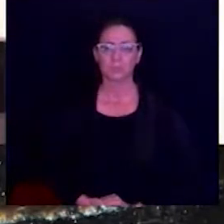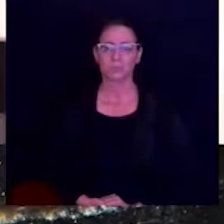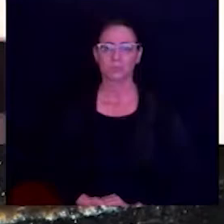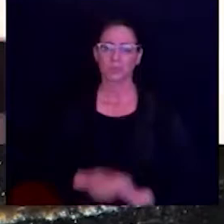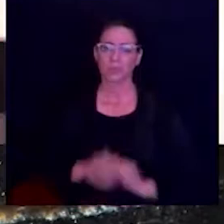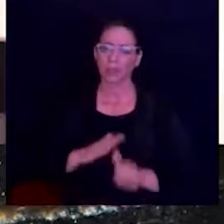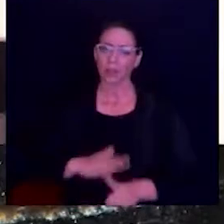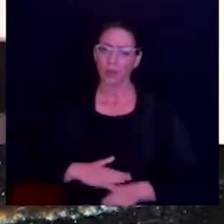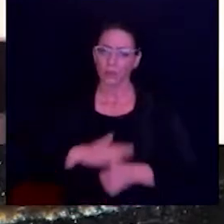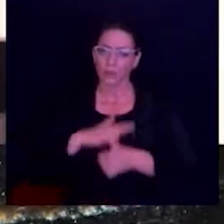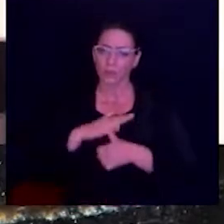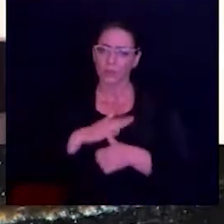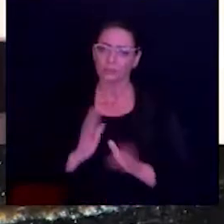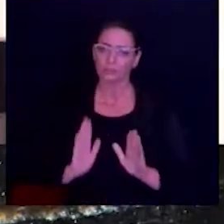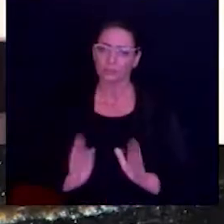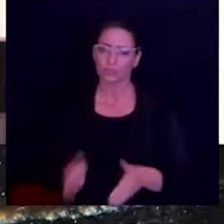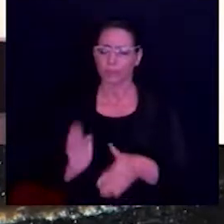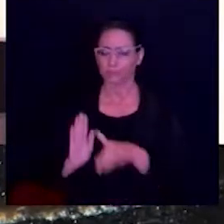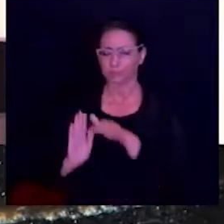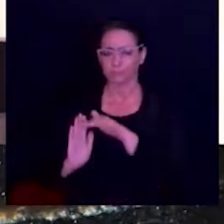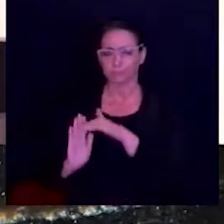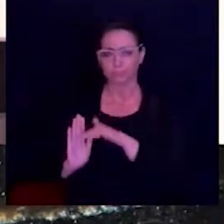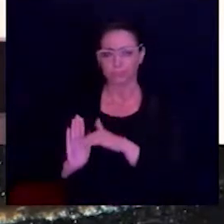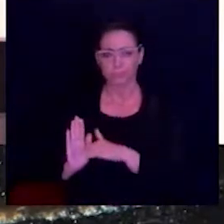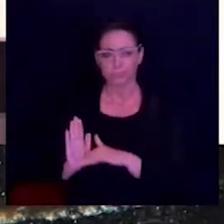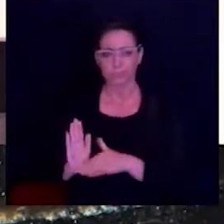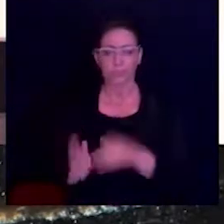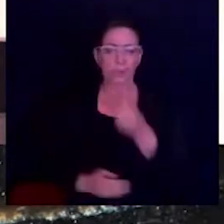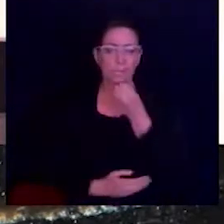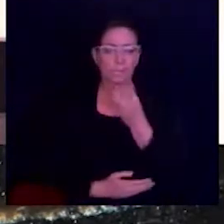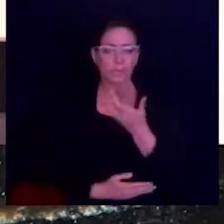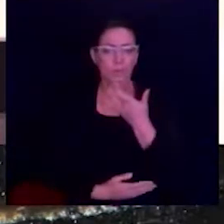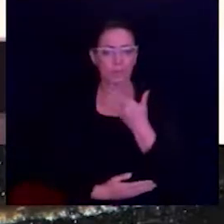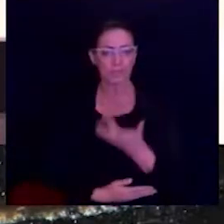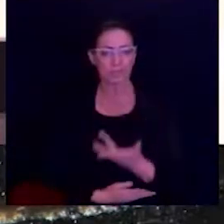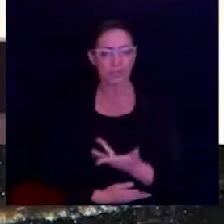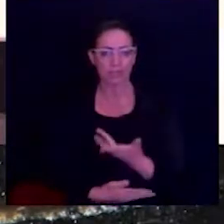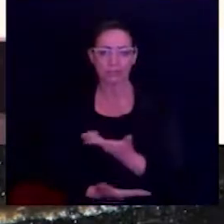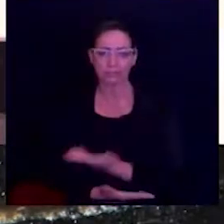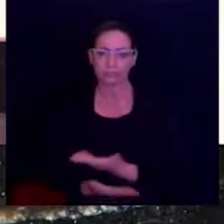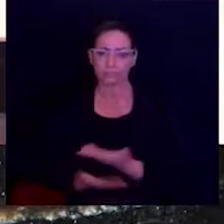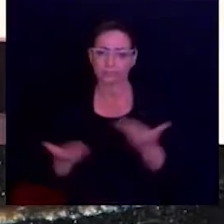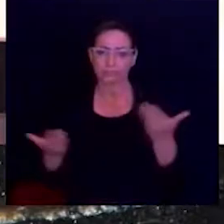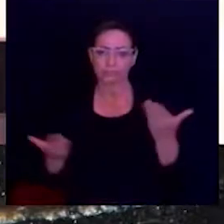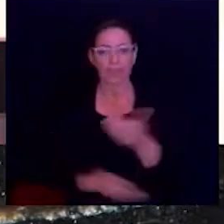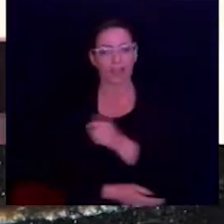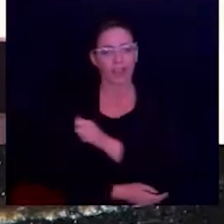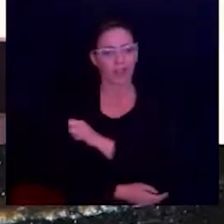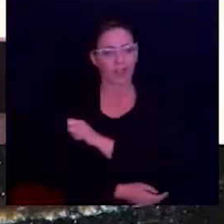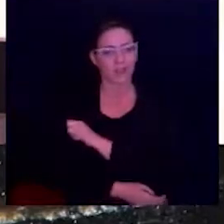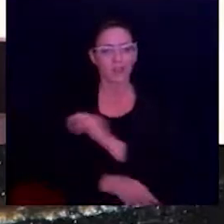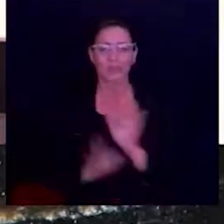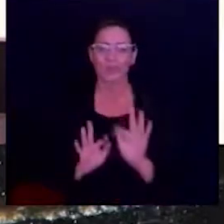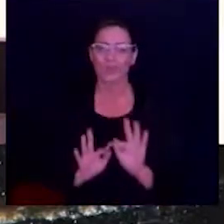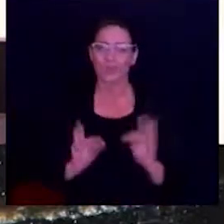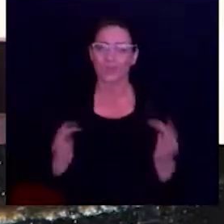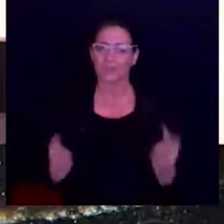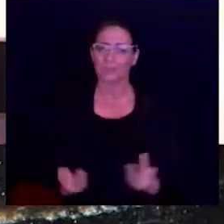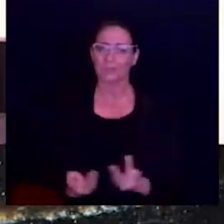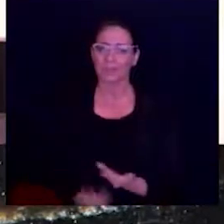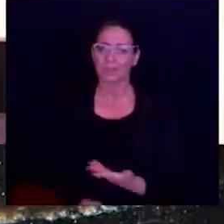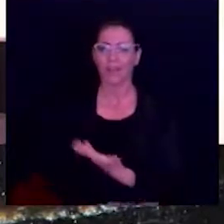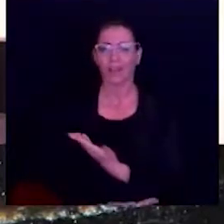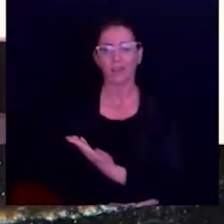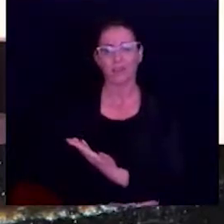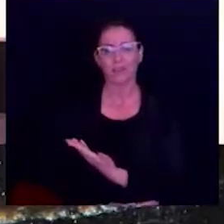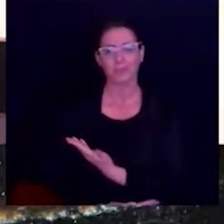Autoridades já nominadas pelo protocolo, boa tarde. Formandos, familiares,